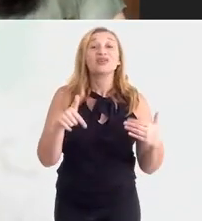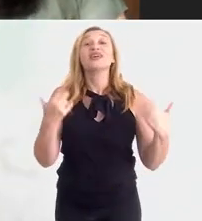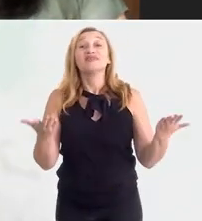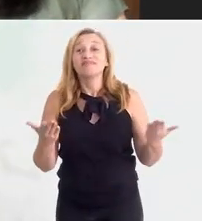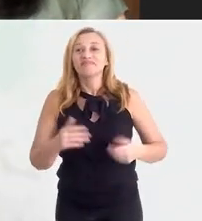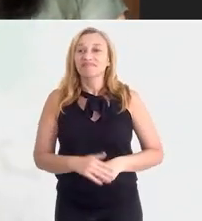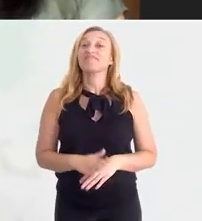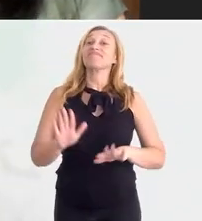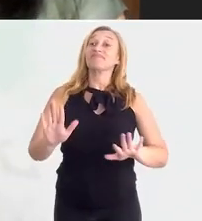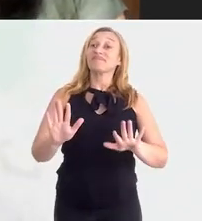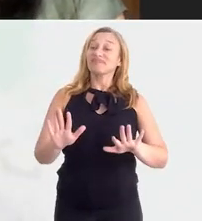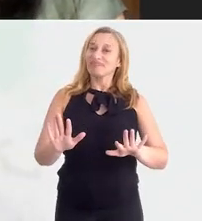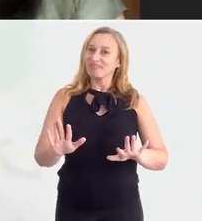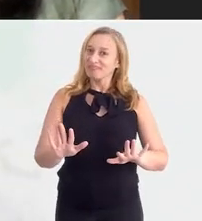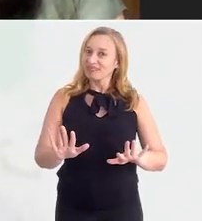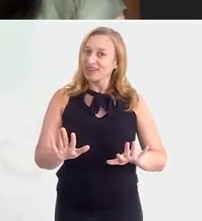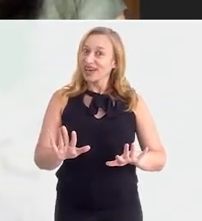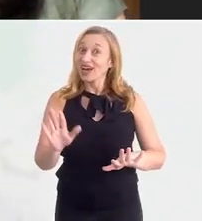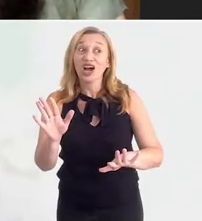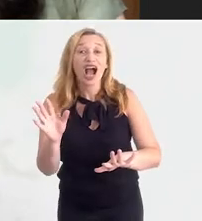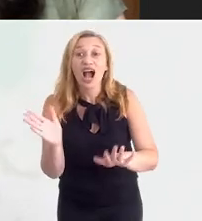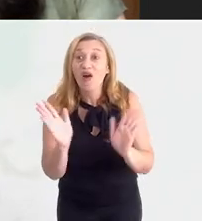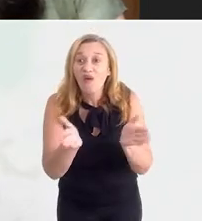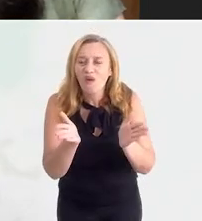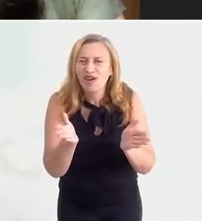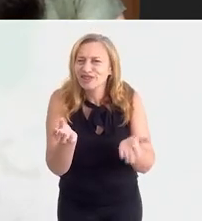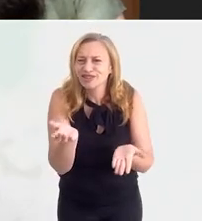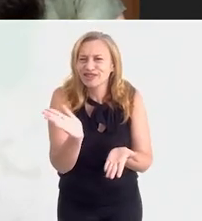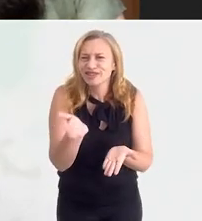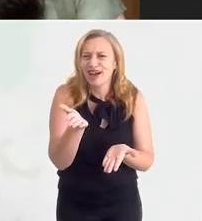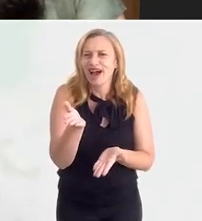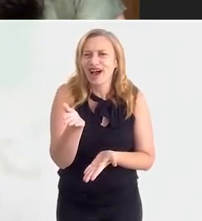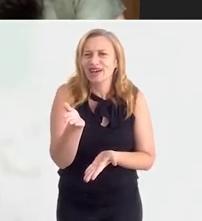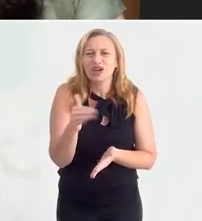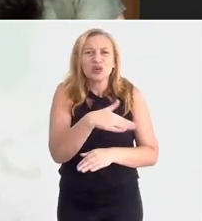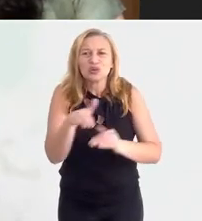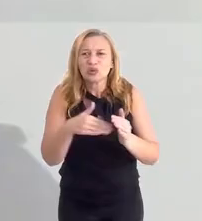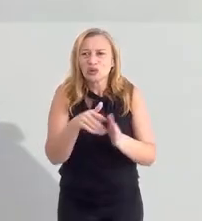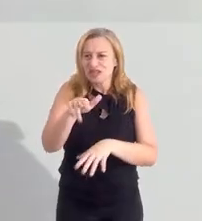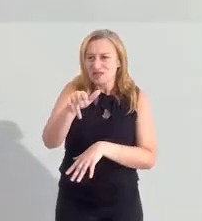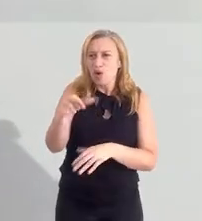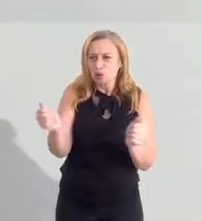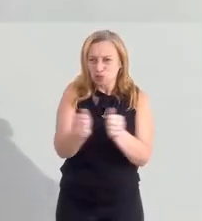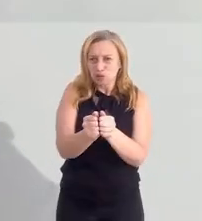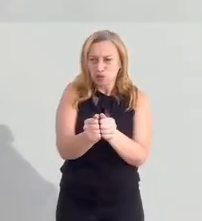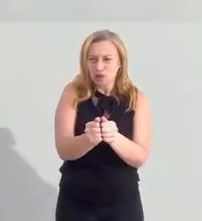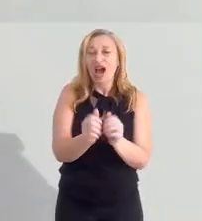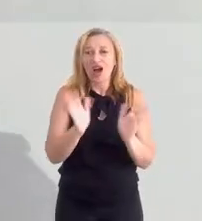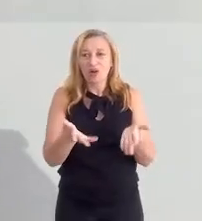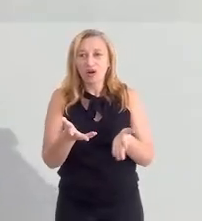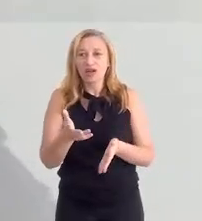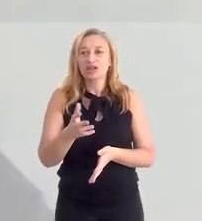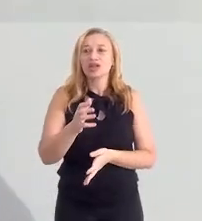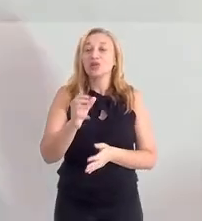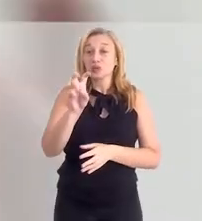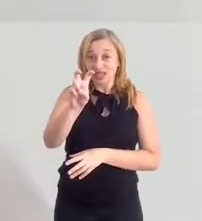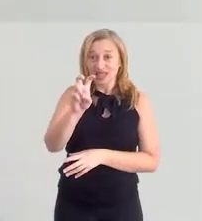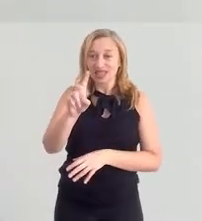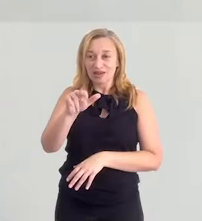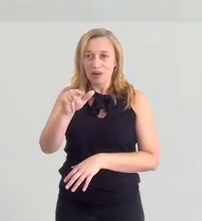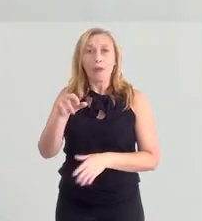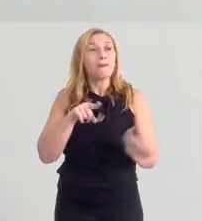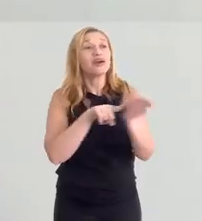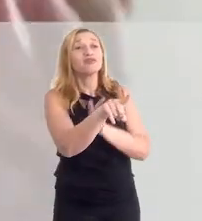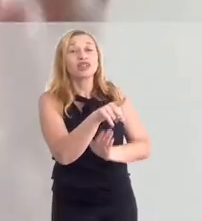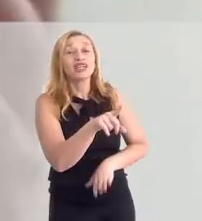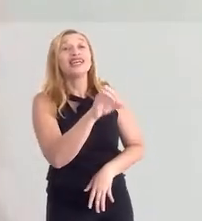aconteceu? Olha, recentemente, todos os irmãos juntos, agora também com o João Henrique, os 5 irmãos juntos, nós